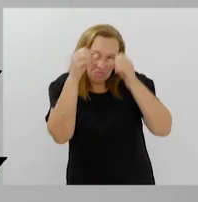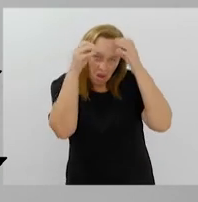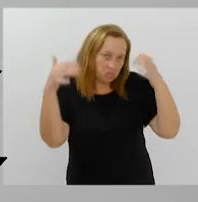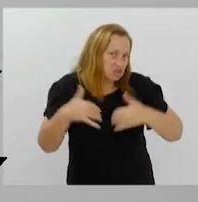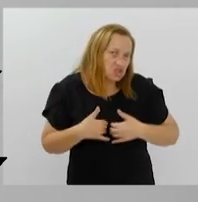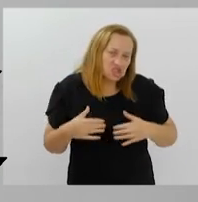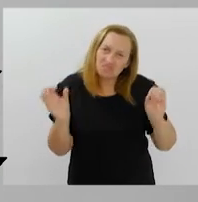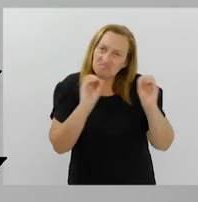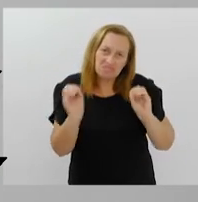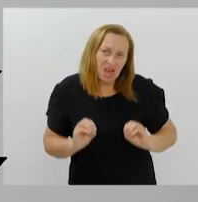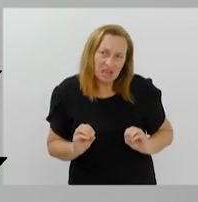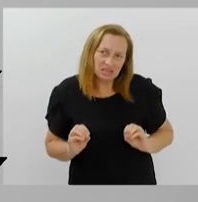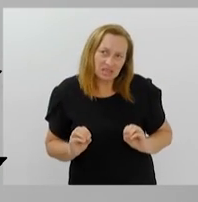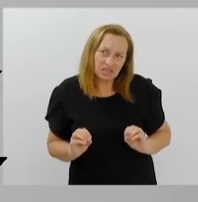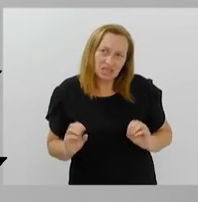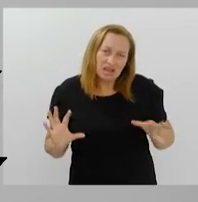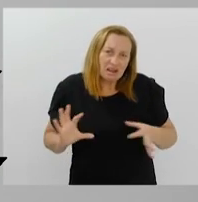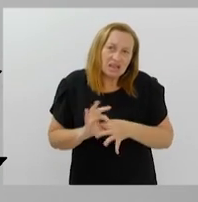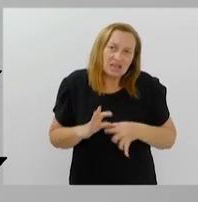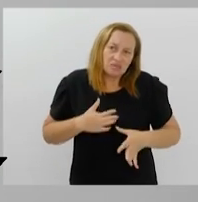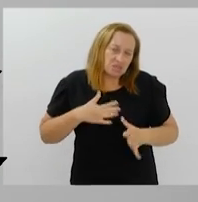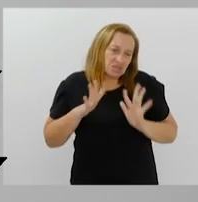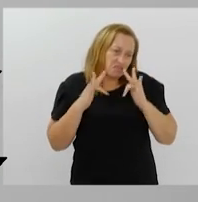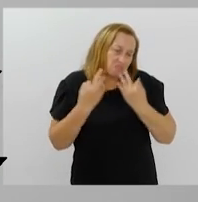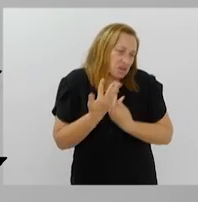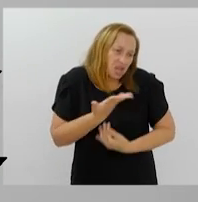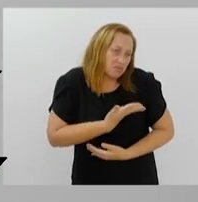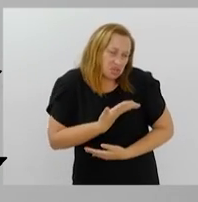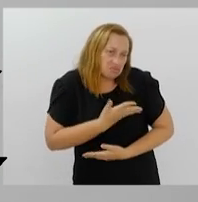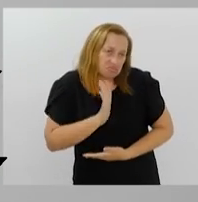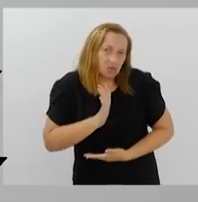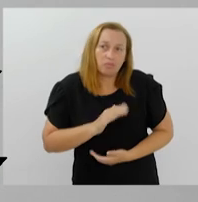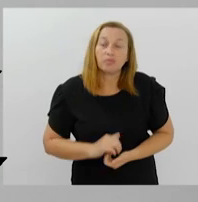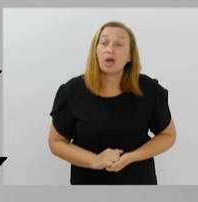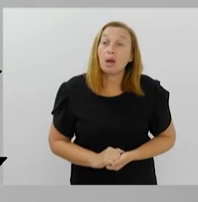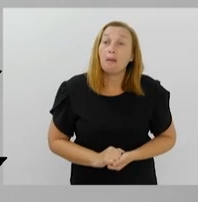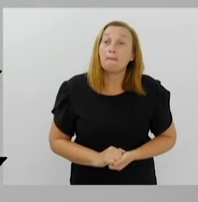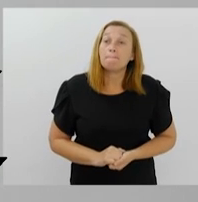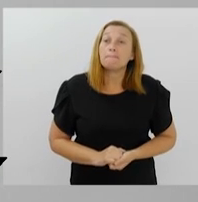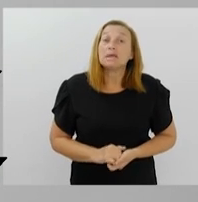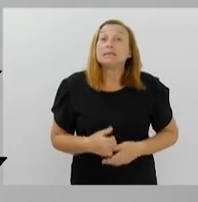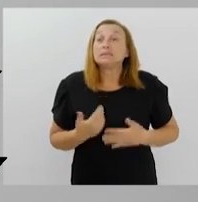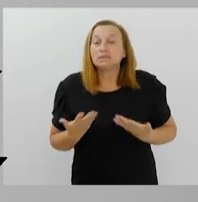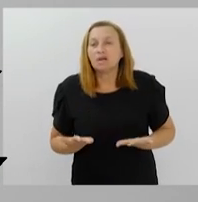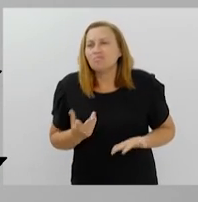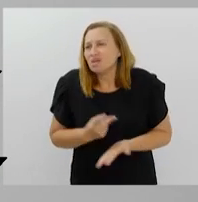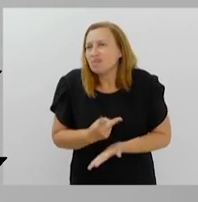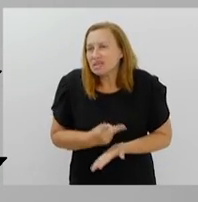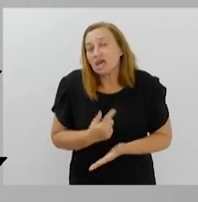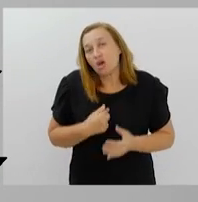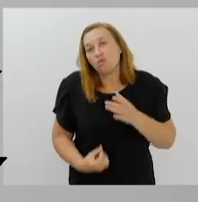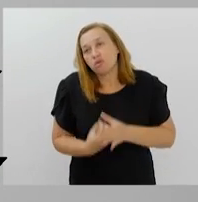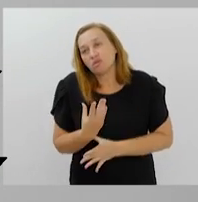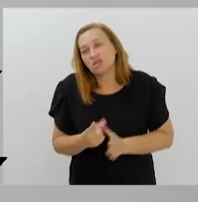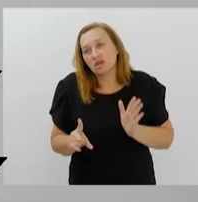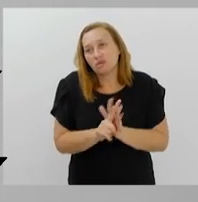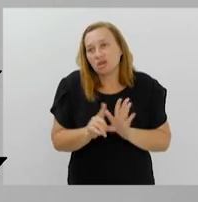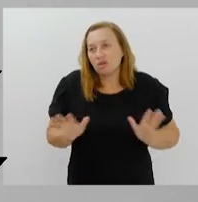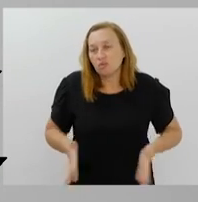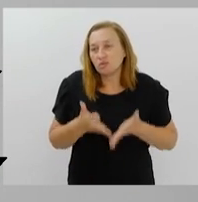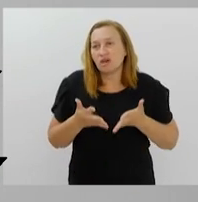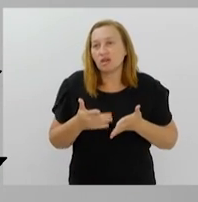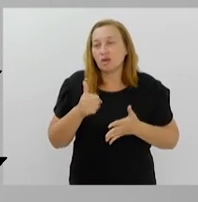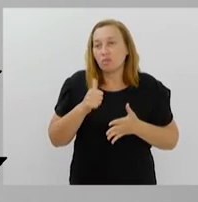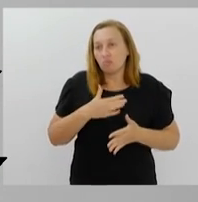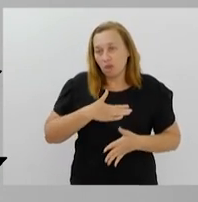nenhum autista diretamente ligado a mim na família ou um amigo direto e aí mesmo assim pro produz algumas leis motivadas pelo meu